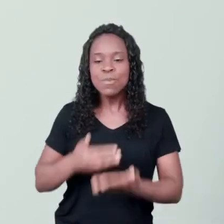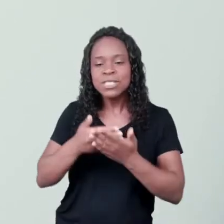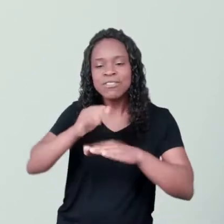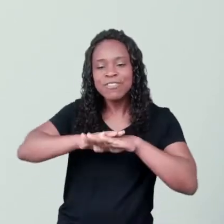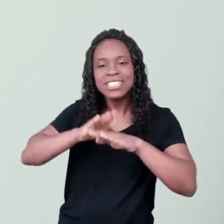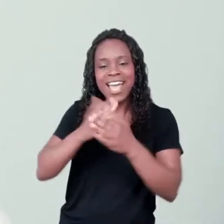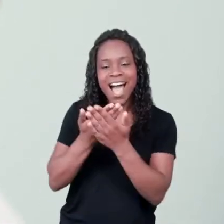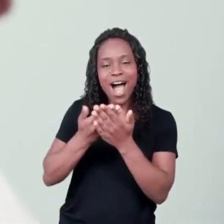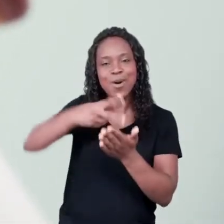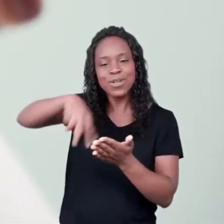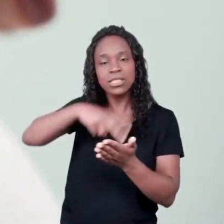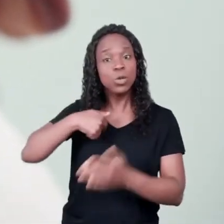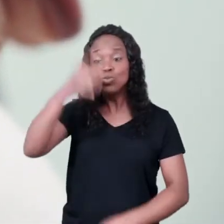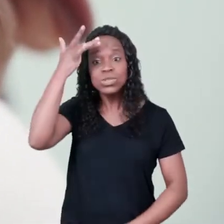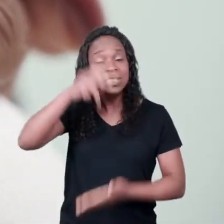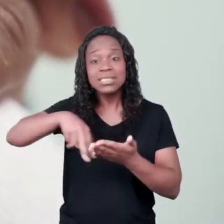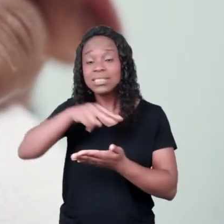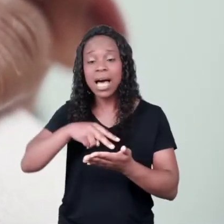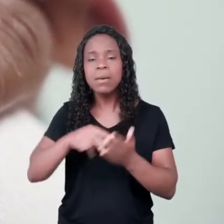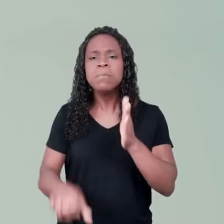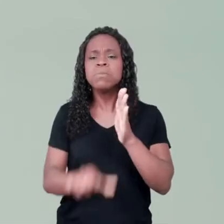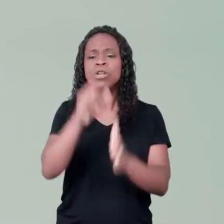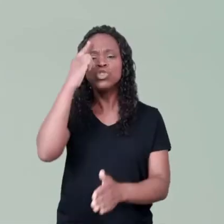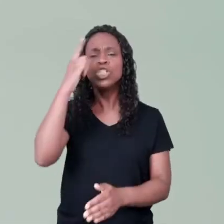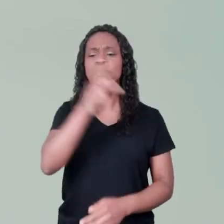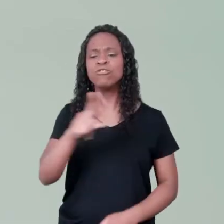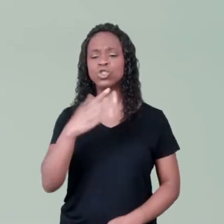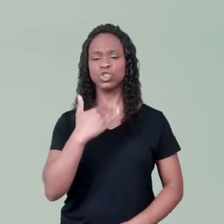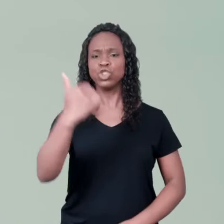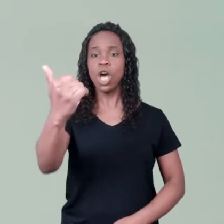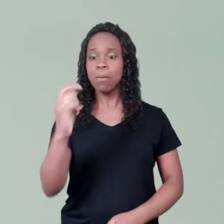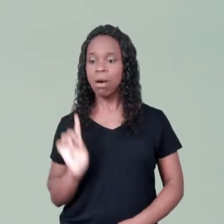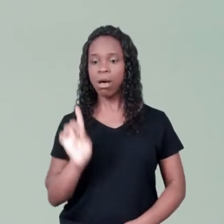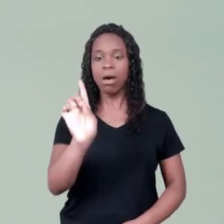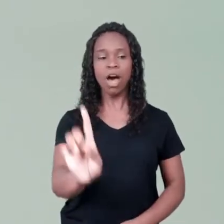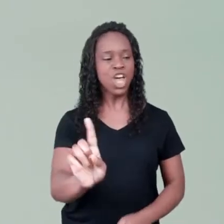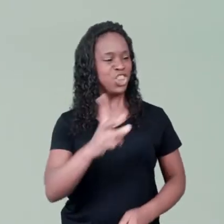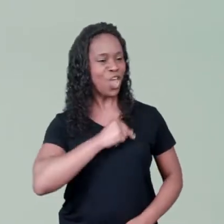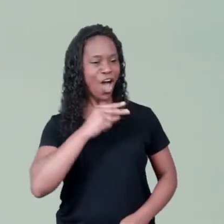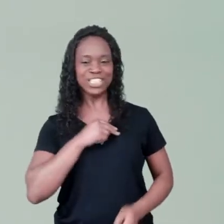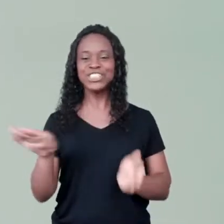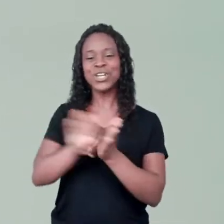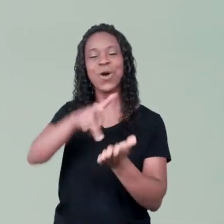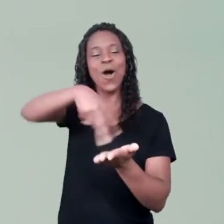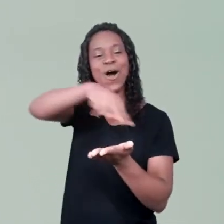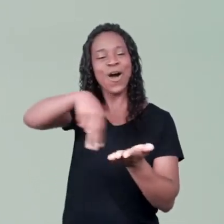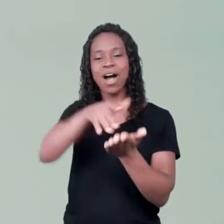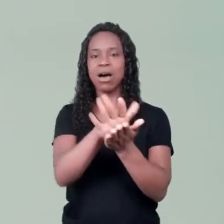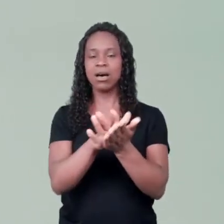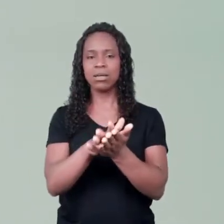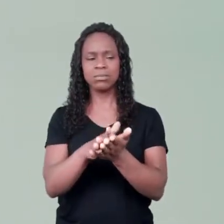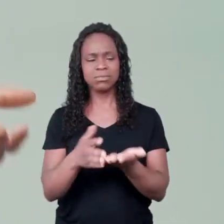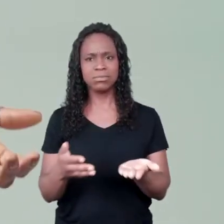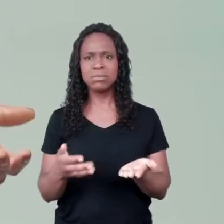E fui fazer uma aula de dança de salão, eu não sei dançar. No primeiro dia, o professor me chama lá na frente e fala: nossa, chegou